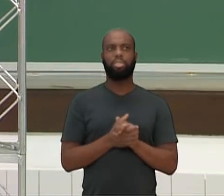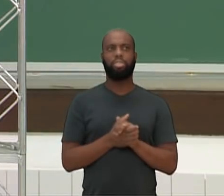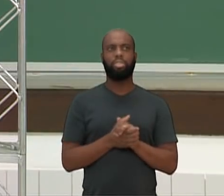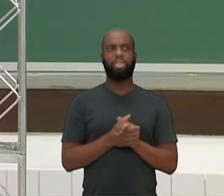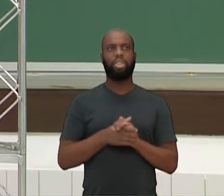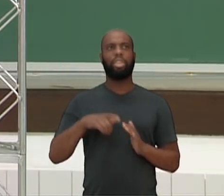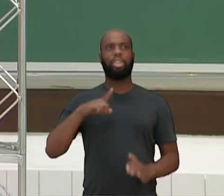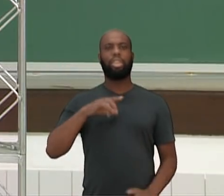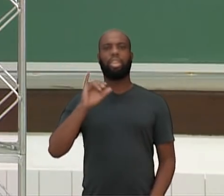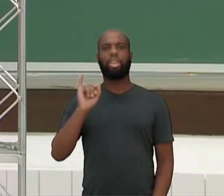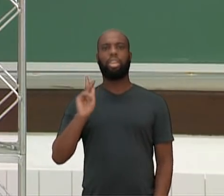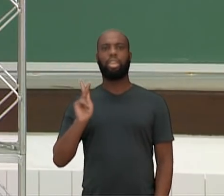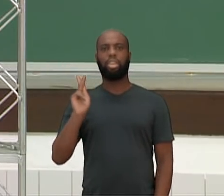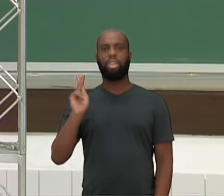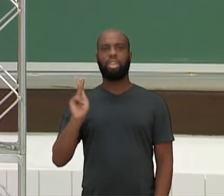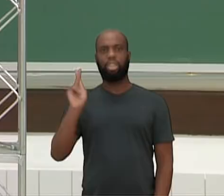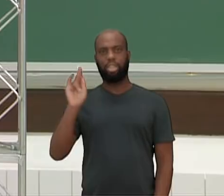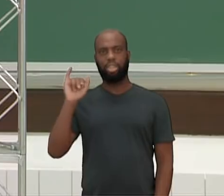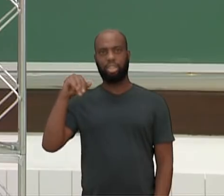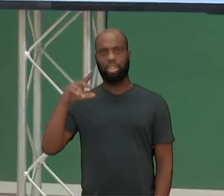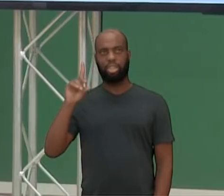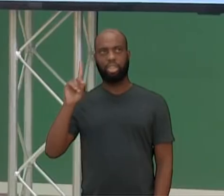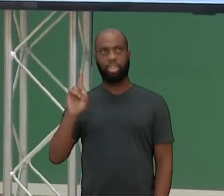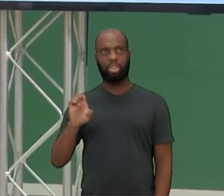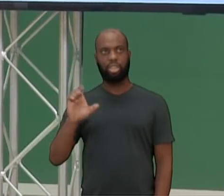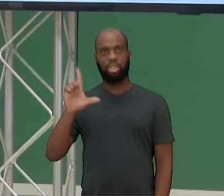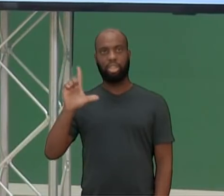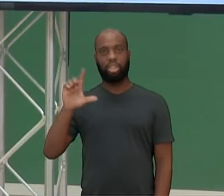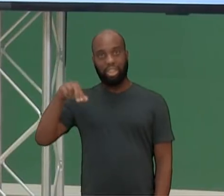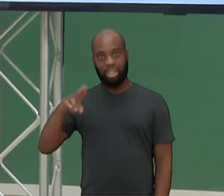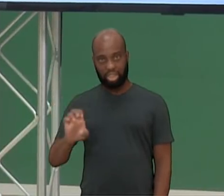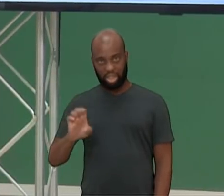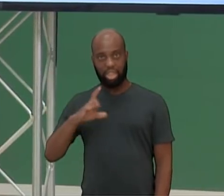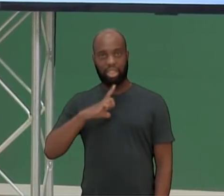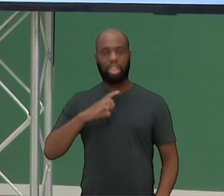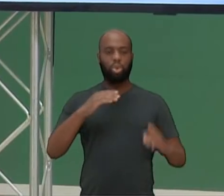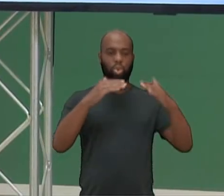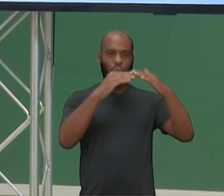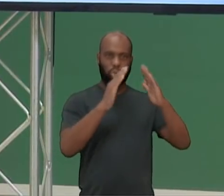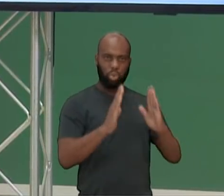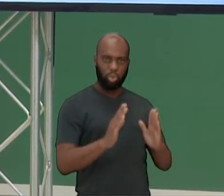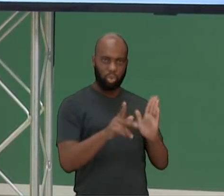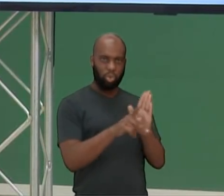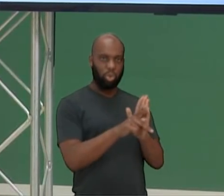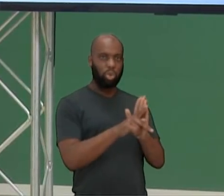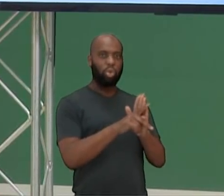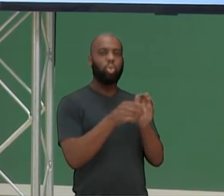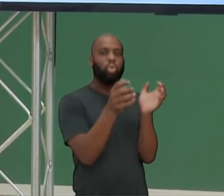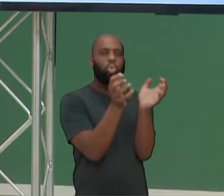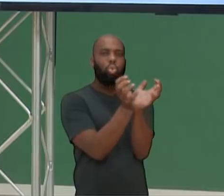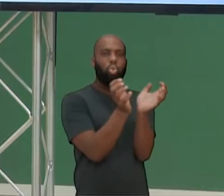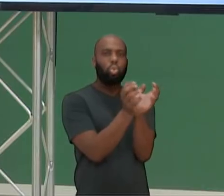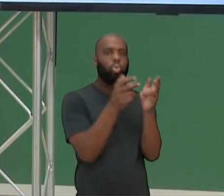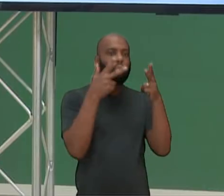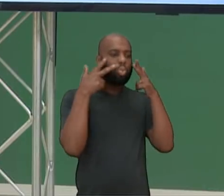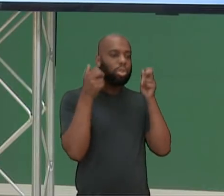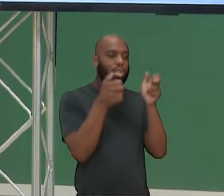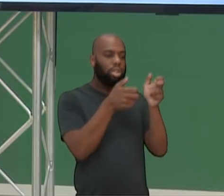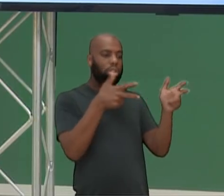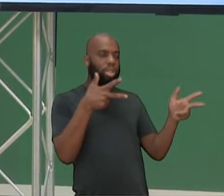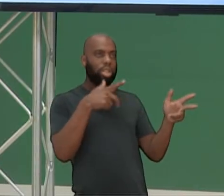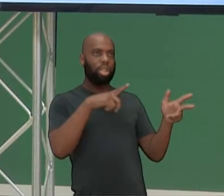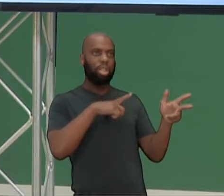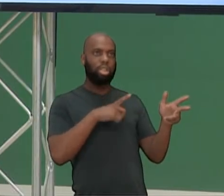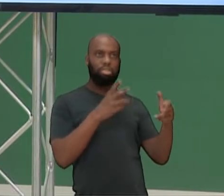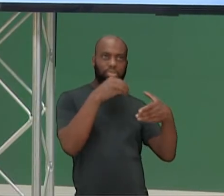ou Ikindene, né? Que aquela tribo, determinada tribo do Kalapalo, conhece por Ikindene,